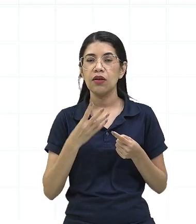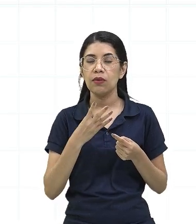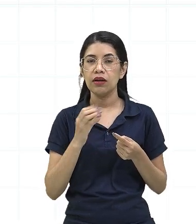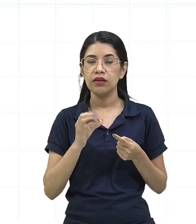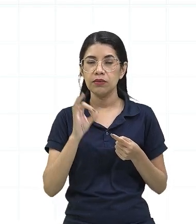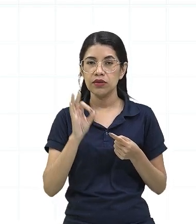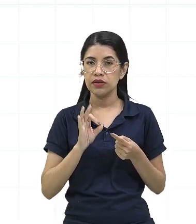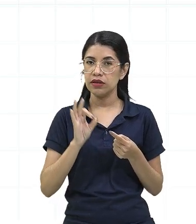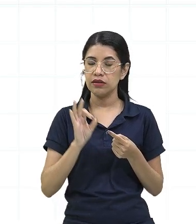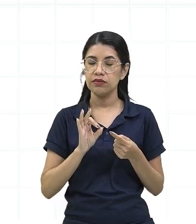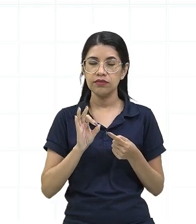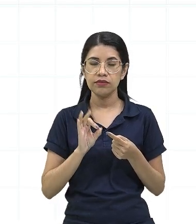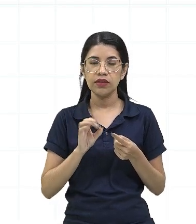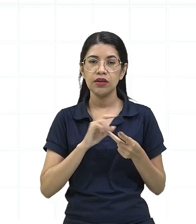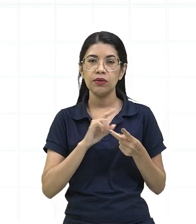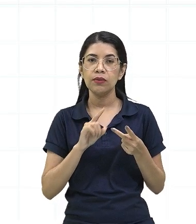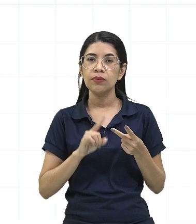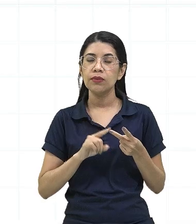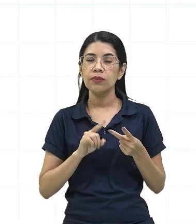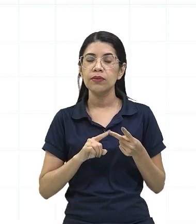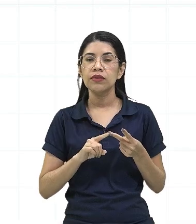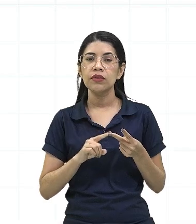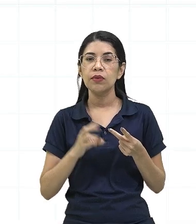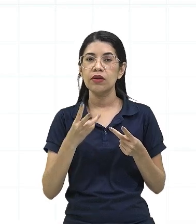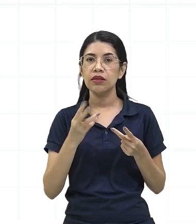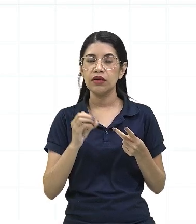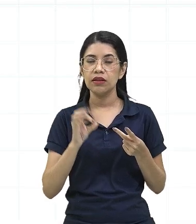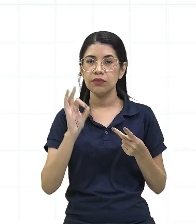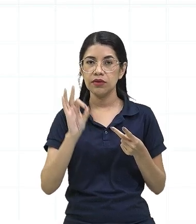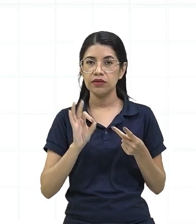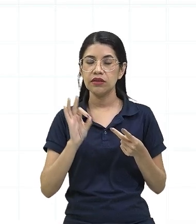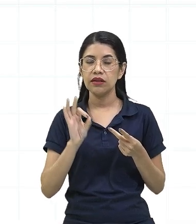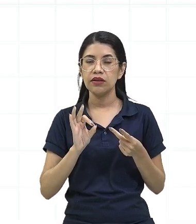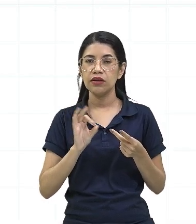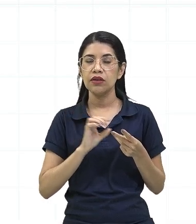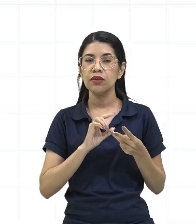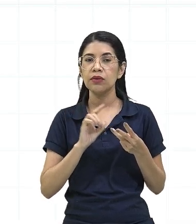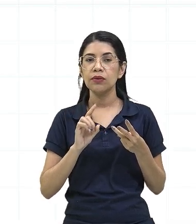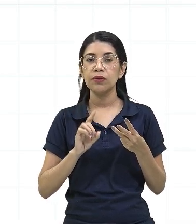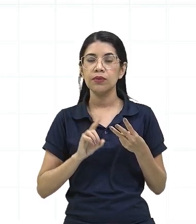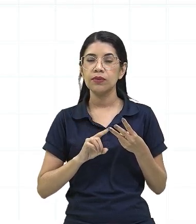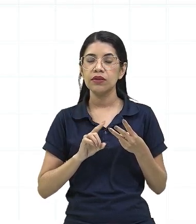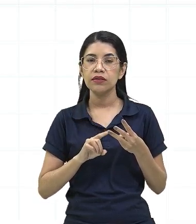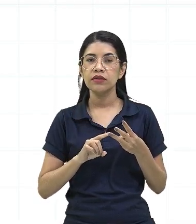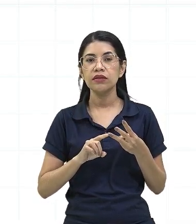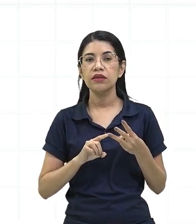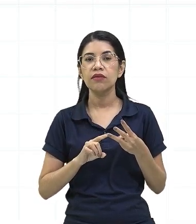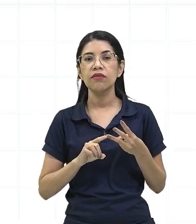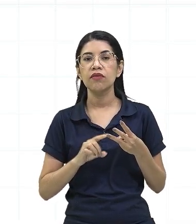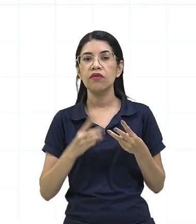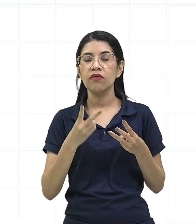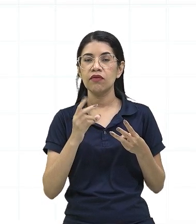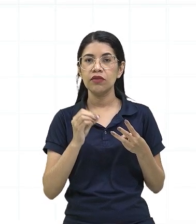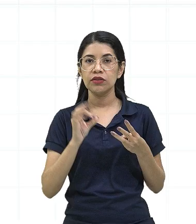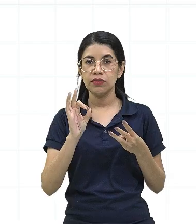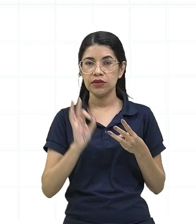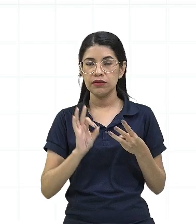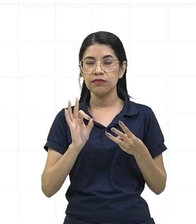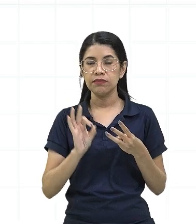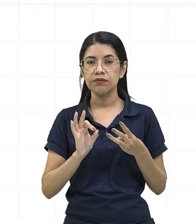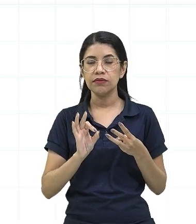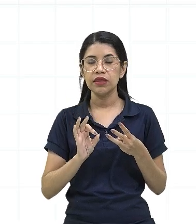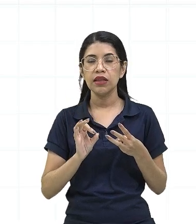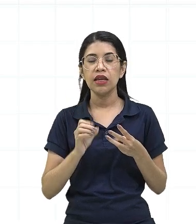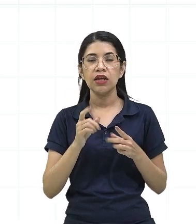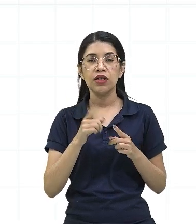pescadores, o jaraqui foi citado por 30% e o surubim, 20%. Outros